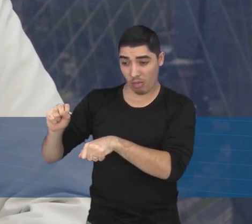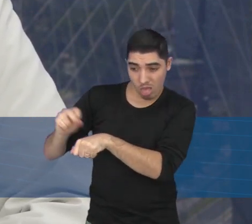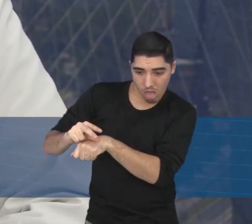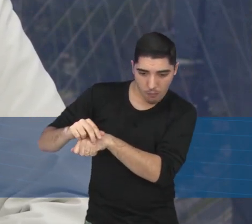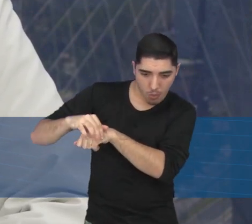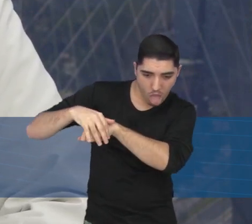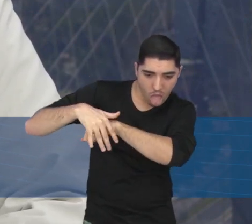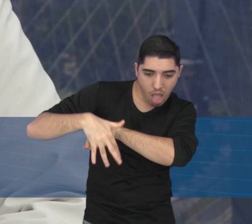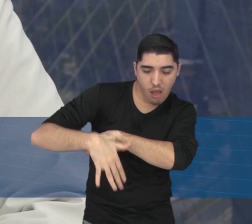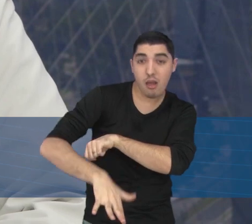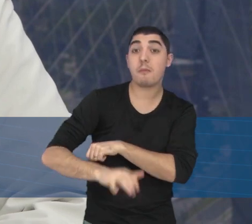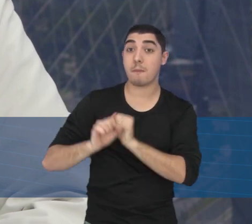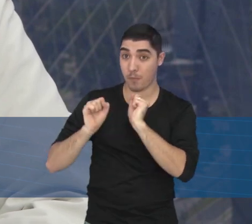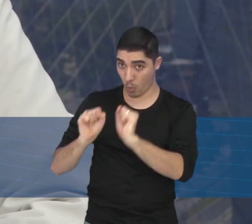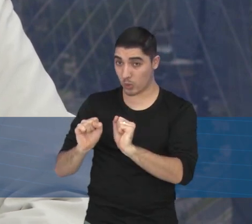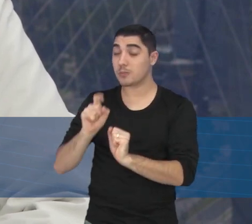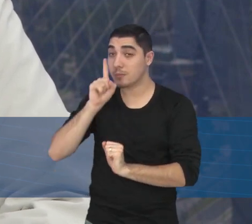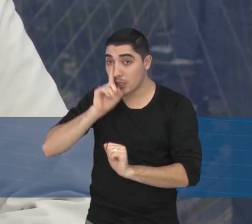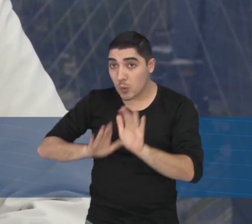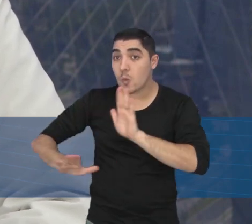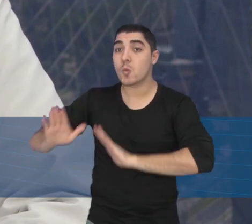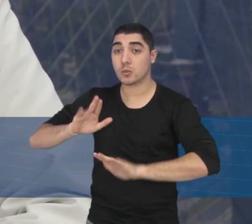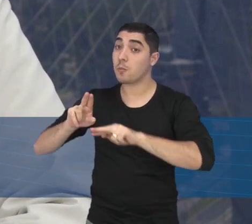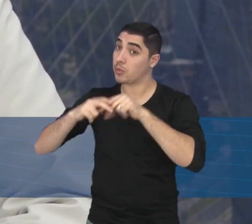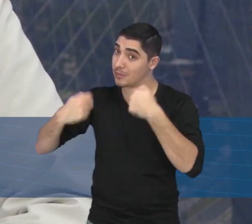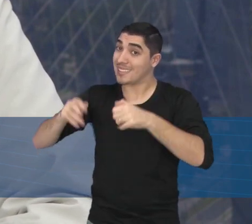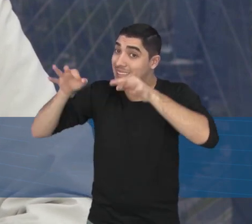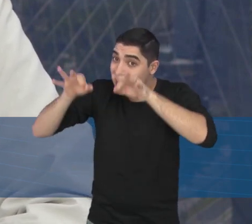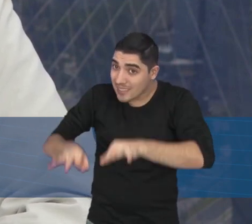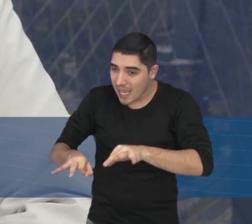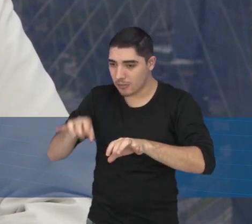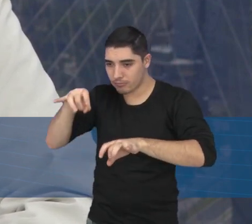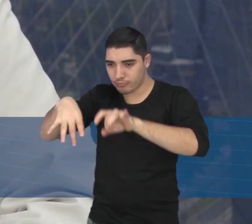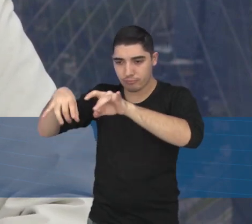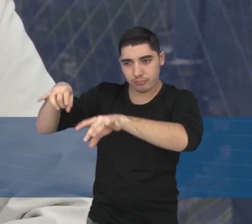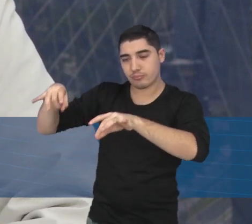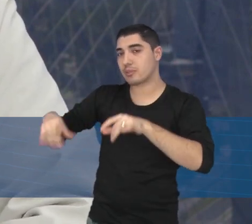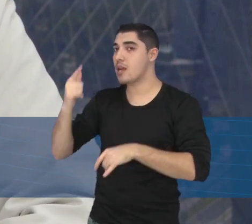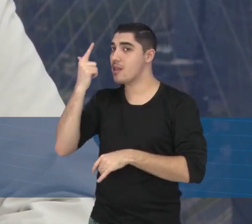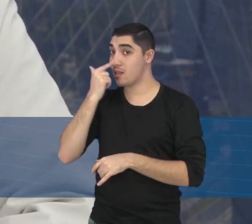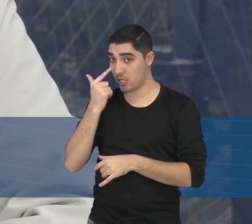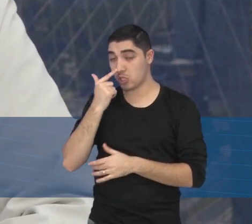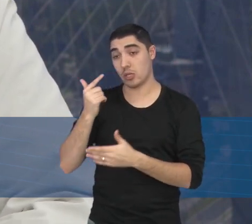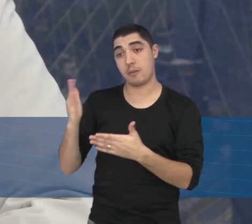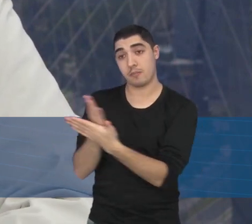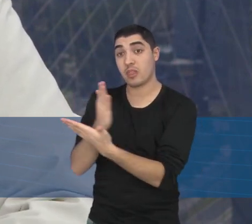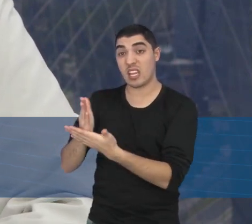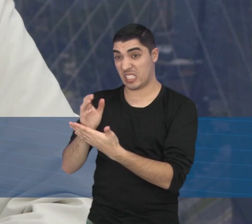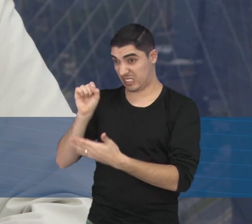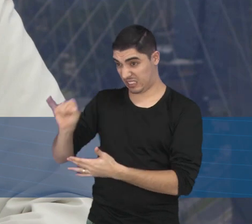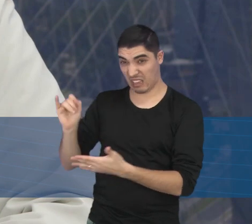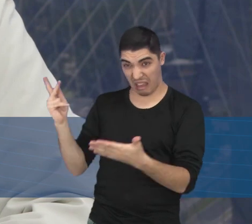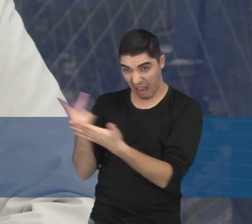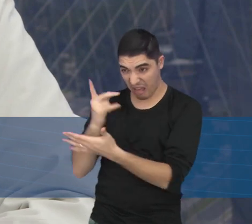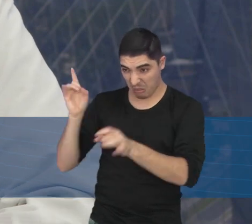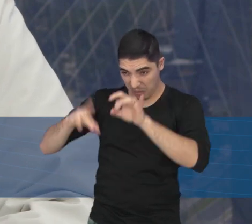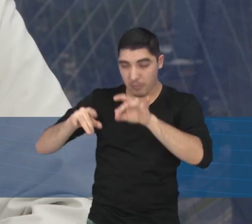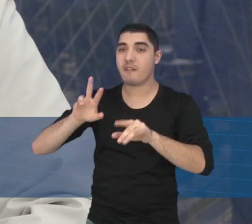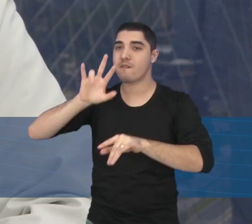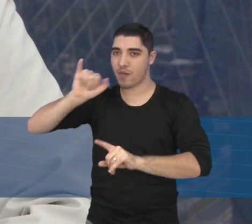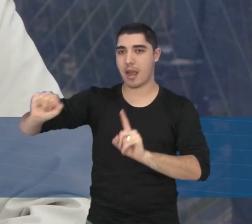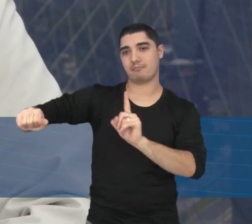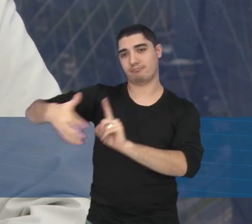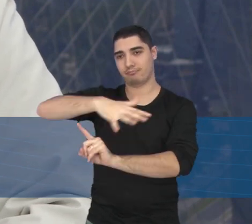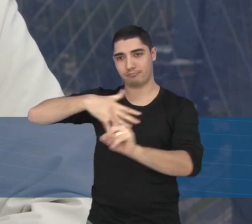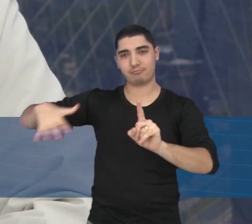geral, sem tomar nenhum cuidado, sem ter o cuidado adequado, também vai diretamente prejudicar o meio ambiente onde ele está